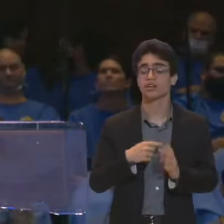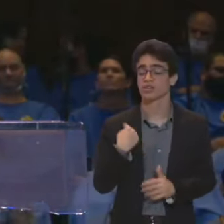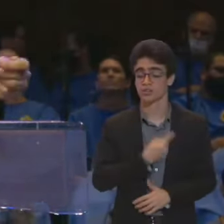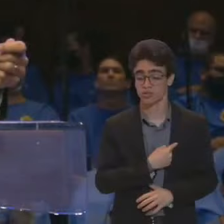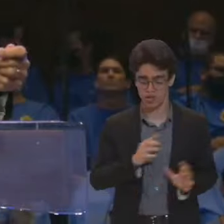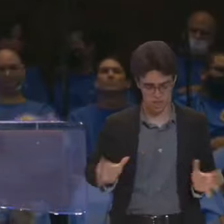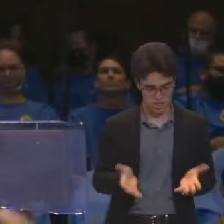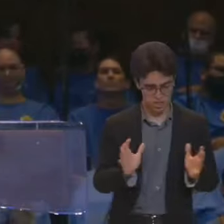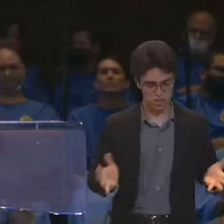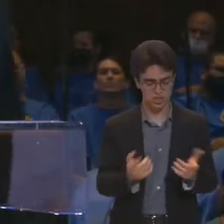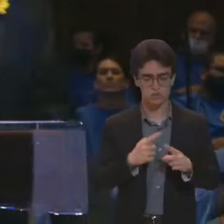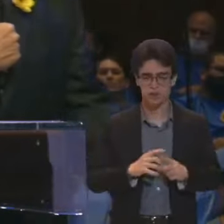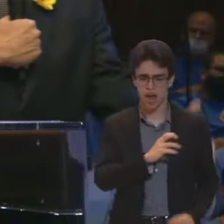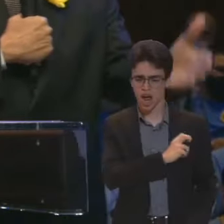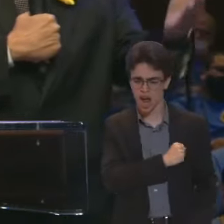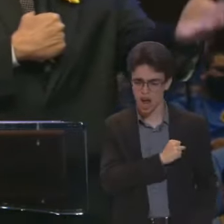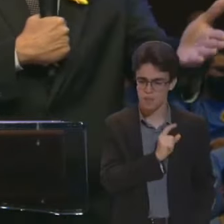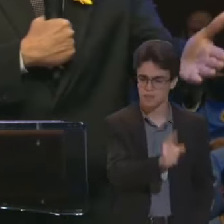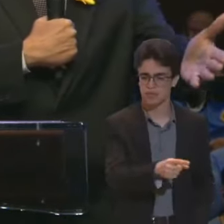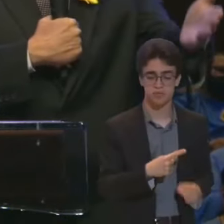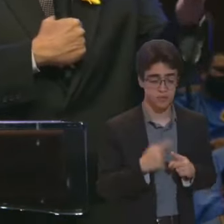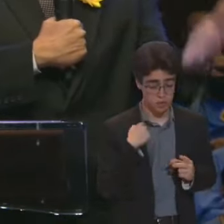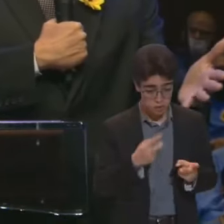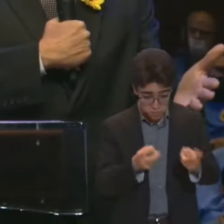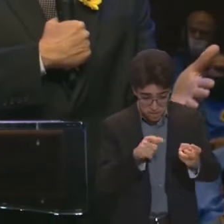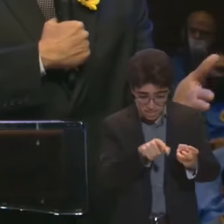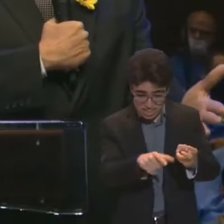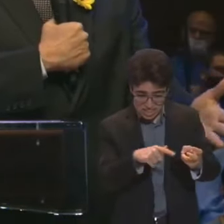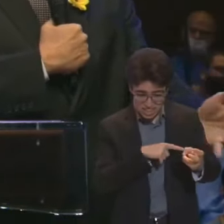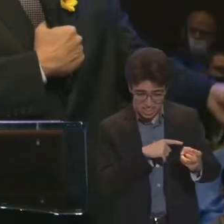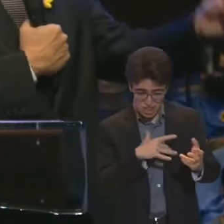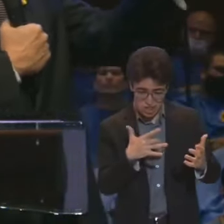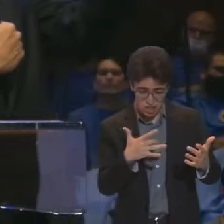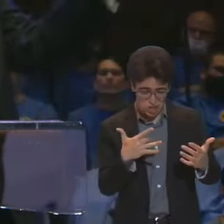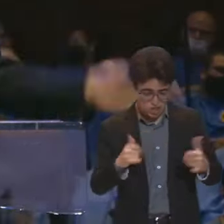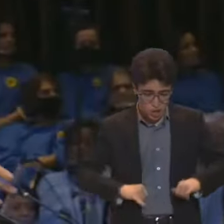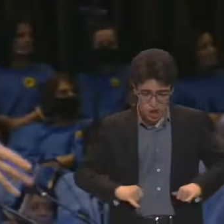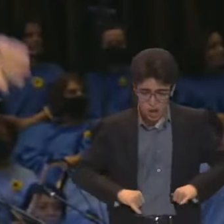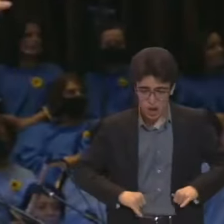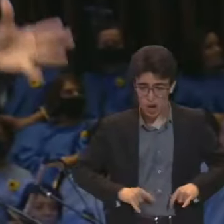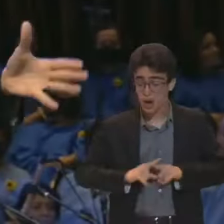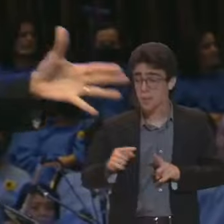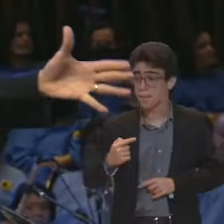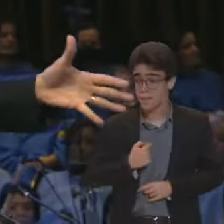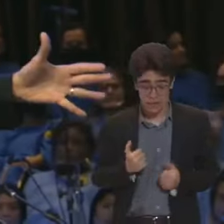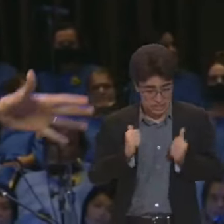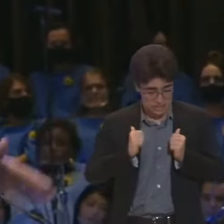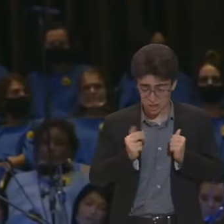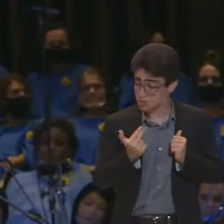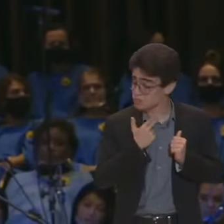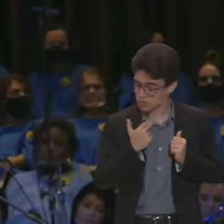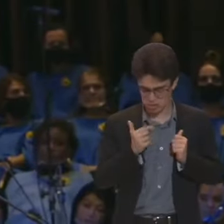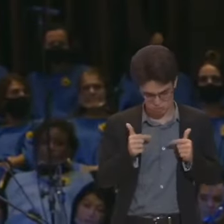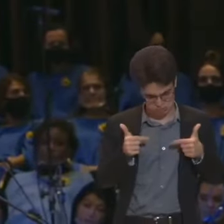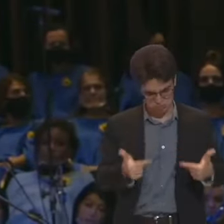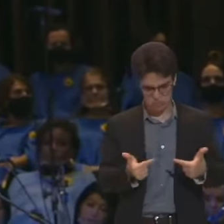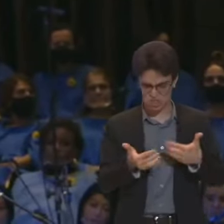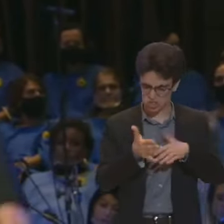motivada por amor quando você vê o outro passando por dificuldades e você não pode ficar sem fazer alguma